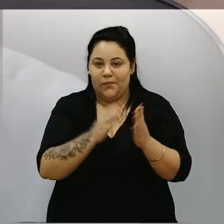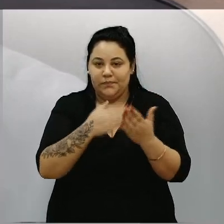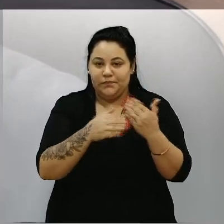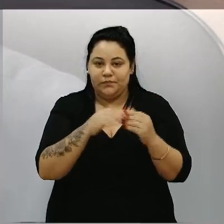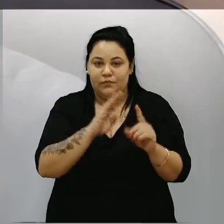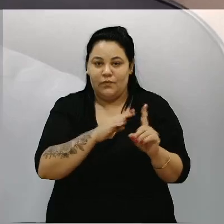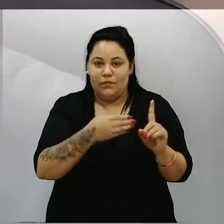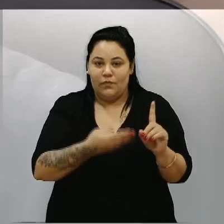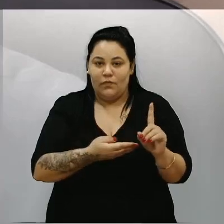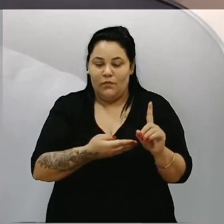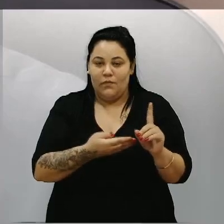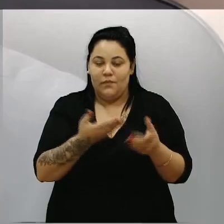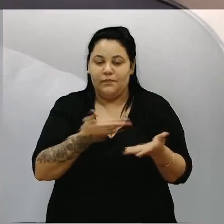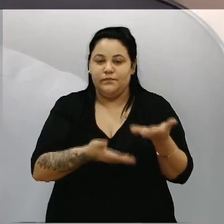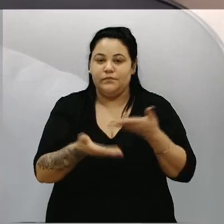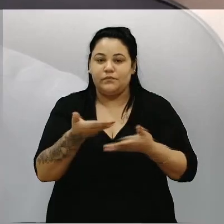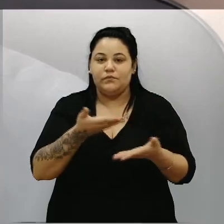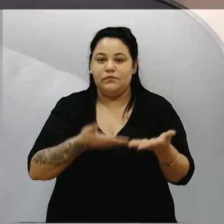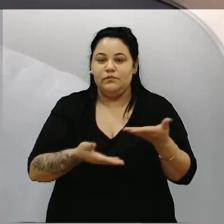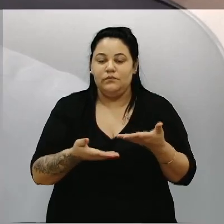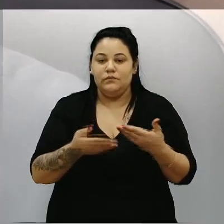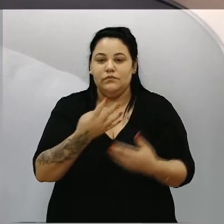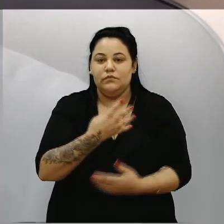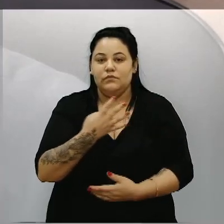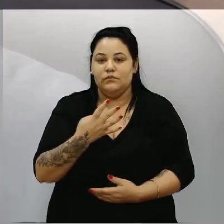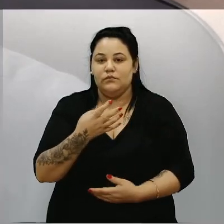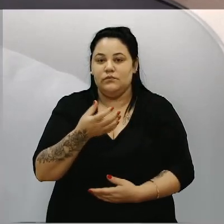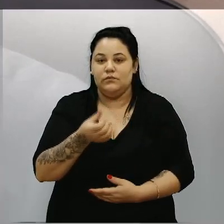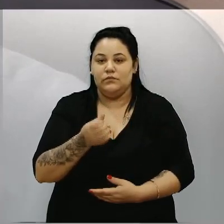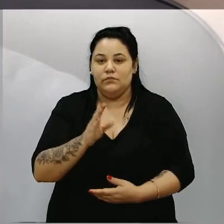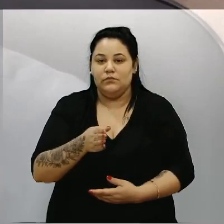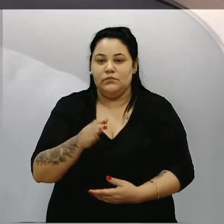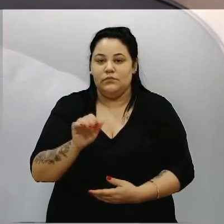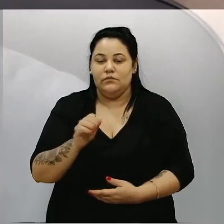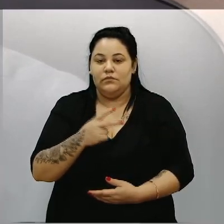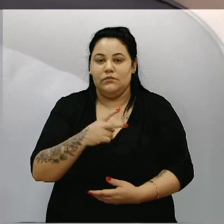número 446/A de 2022. Face a importância da